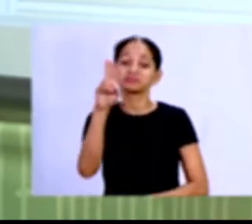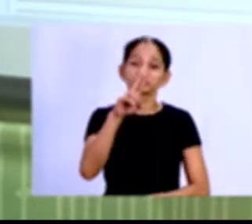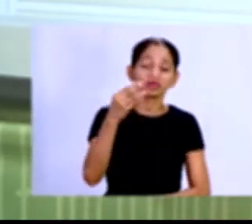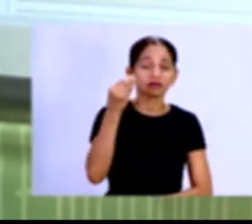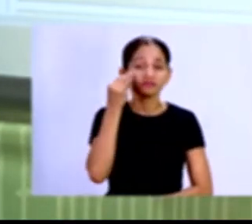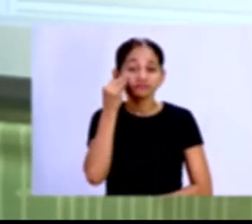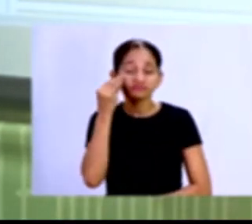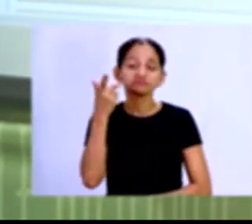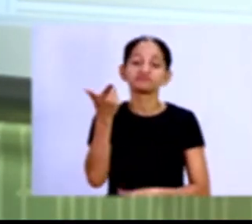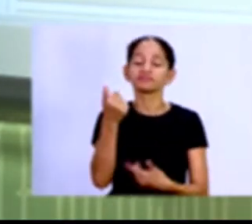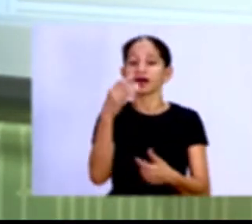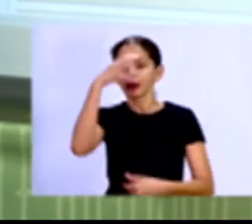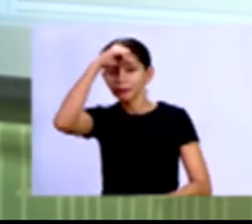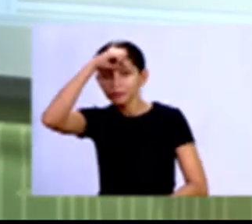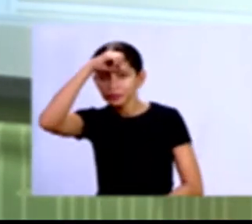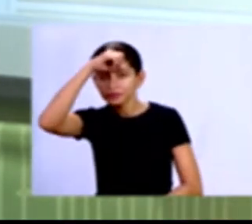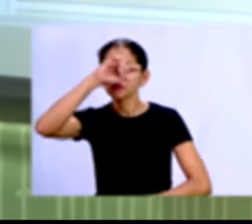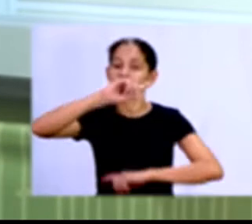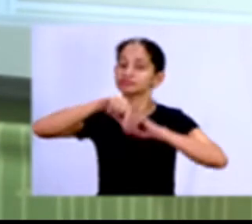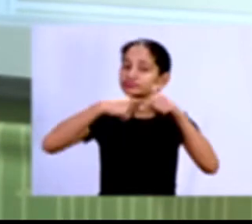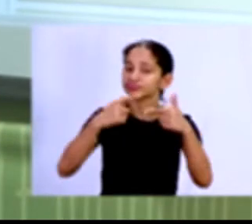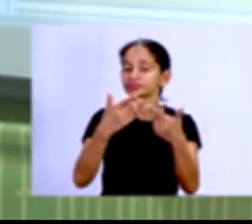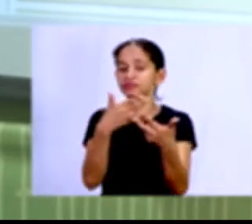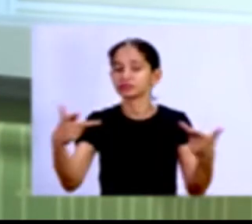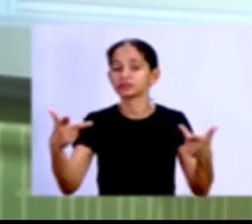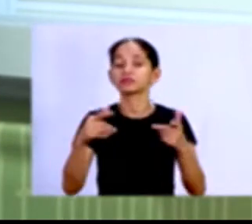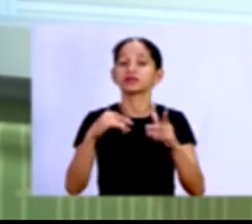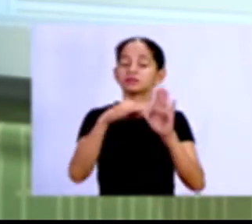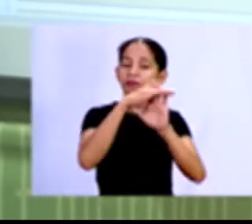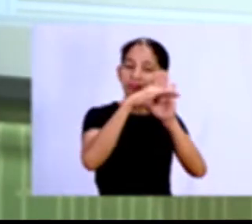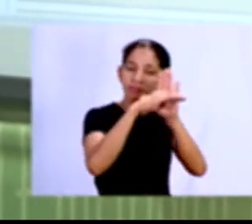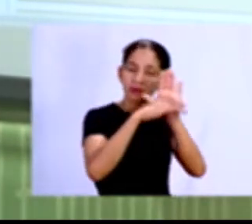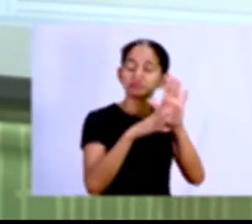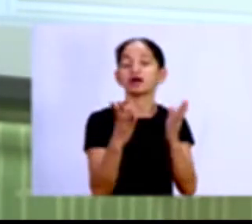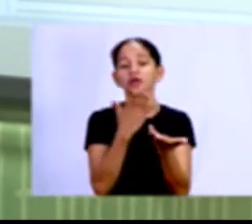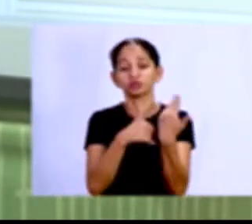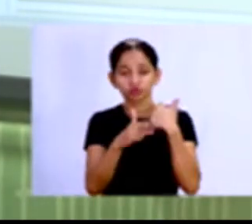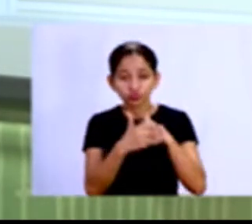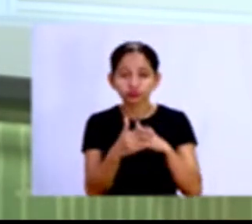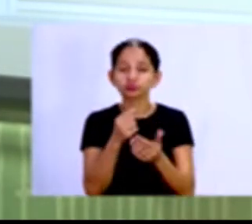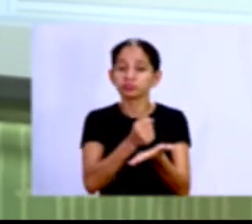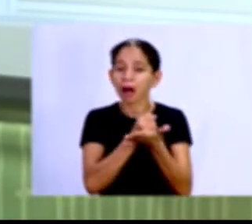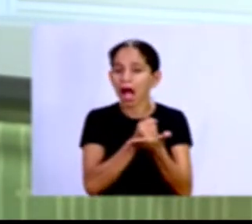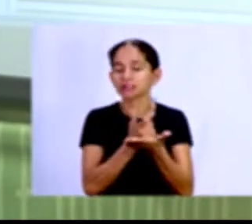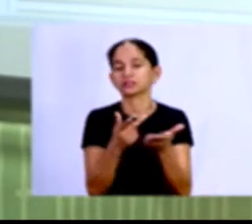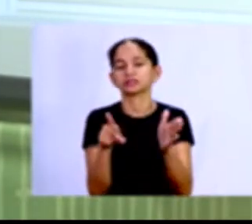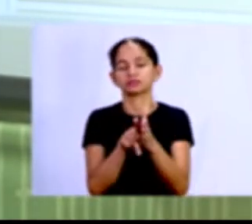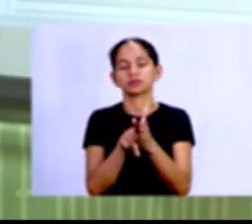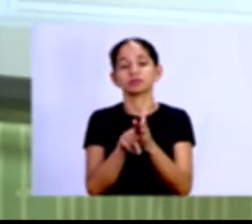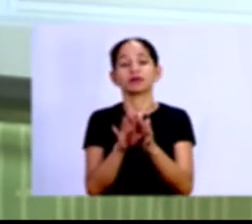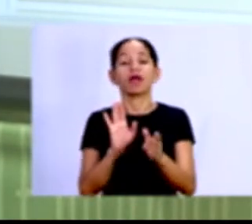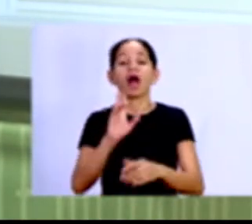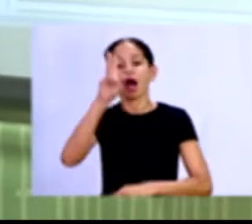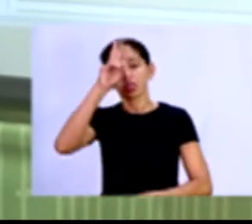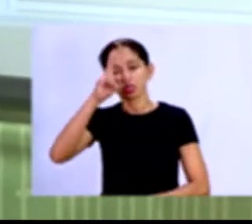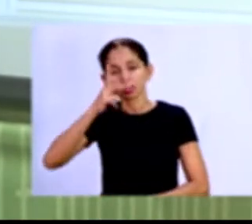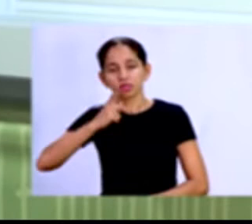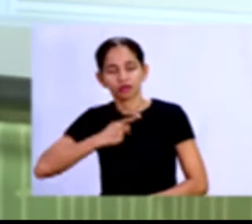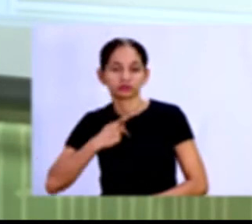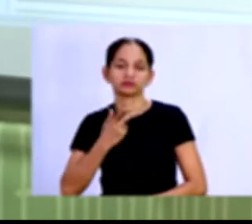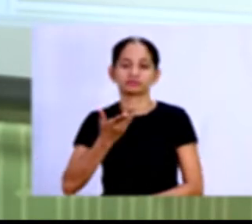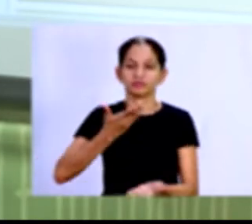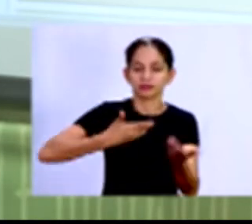comunicação. Nós falamos desses princípios que fundamentam a educação à distância, que é a autonomia,